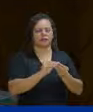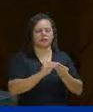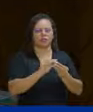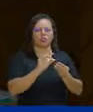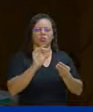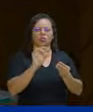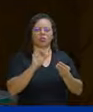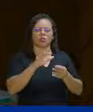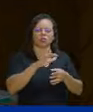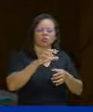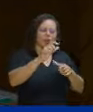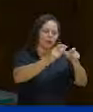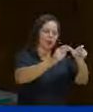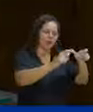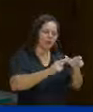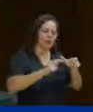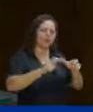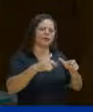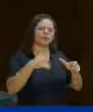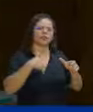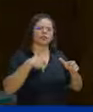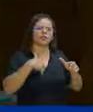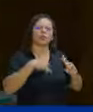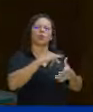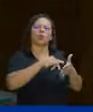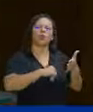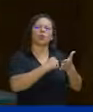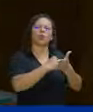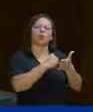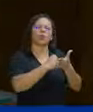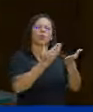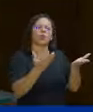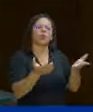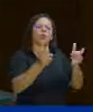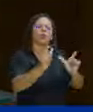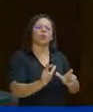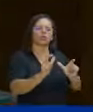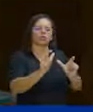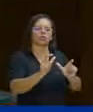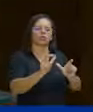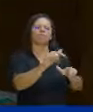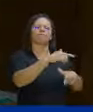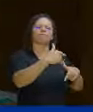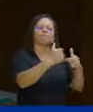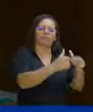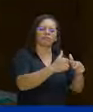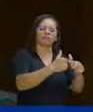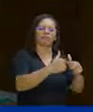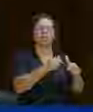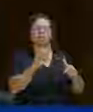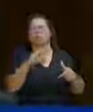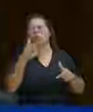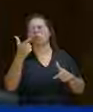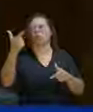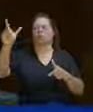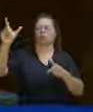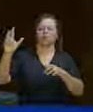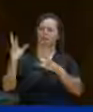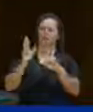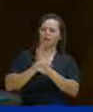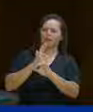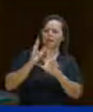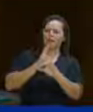indicando inúmeras áreas em que o escritório contratado deveria atuar, não se permitindo correlacionar o gasto com a